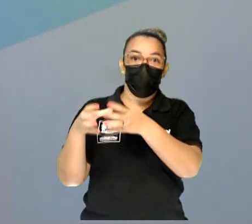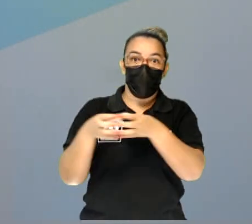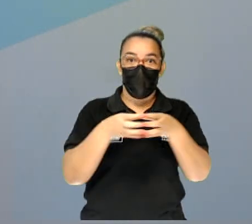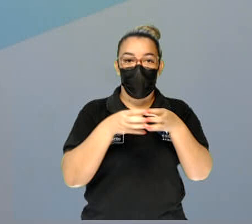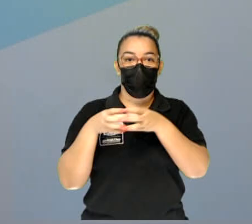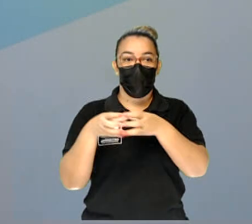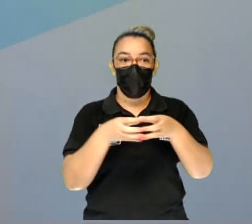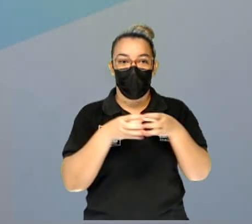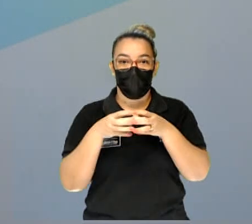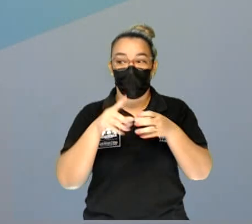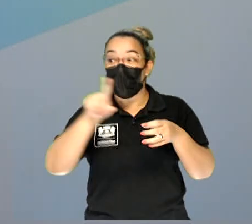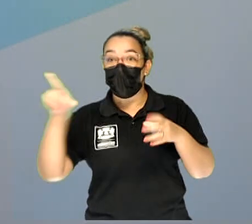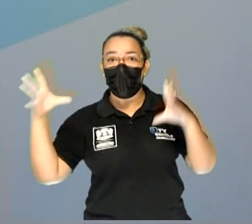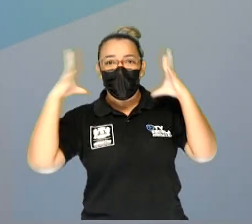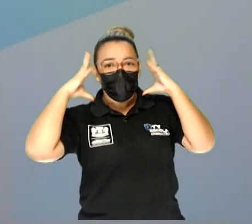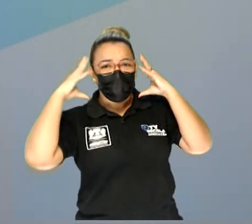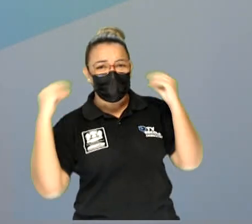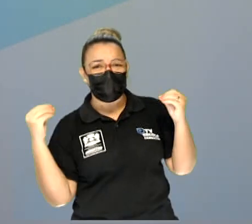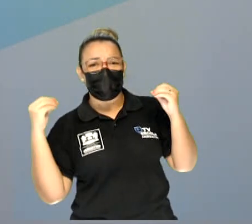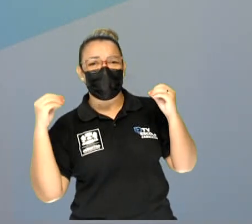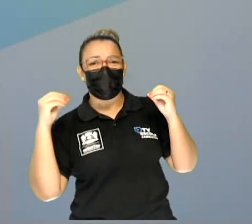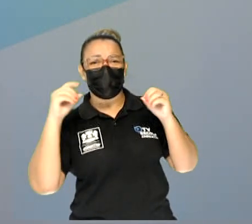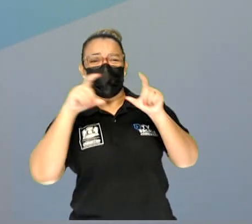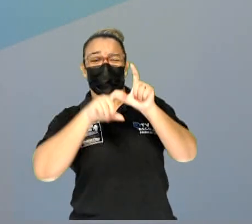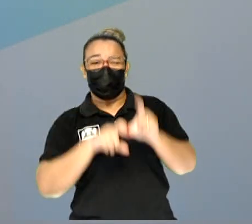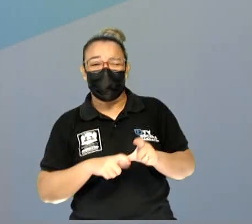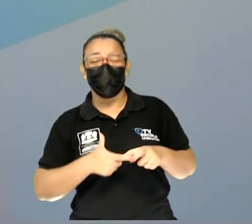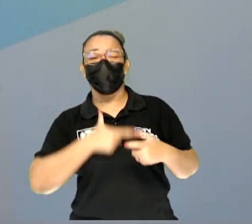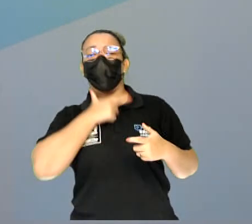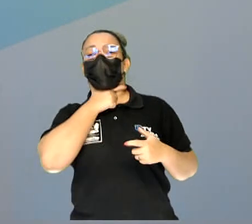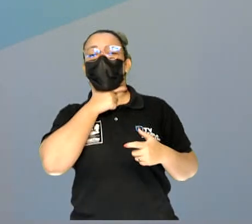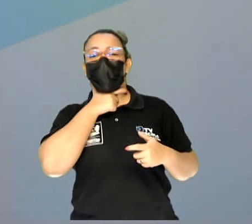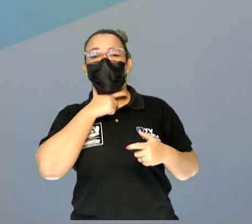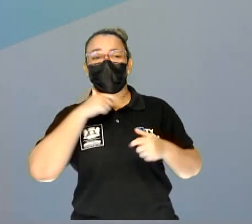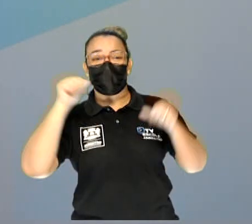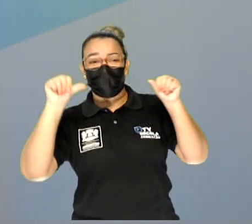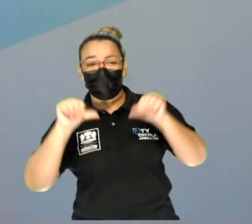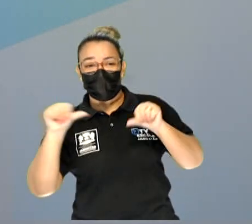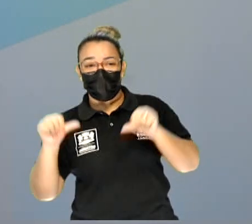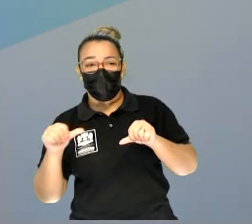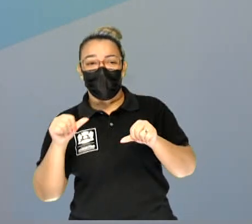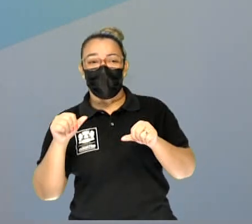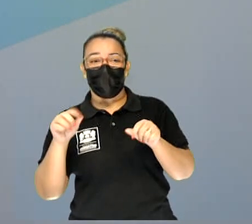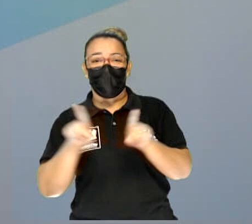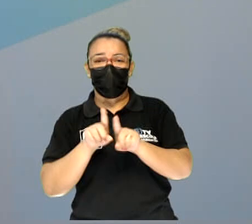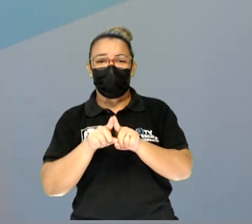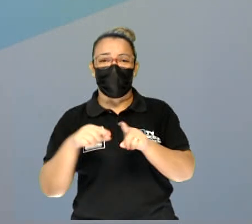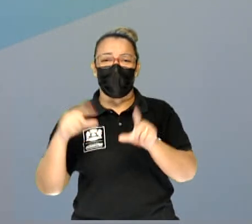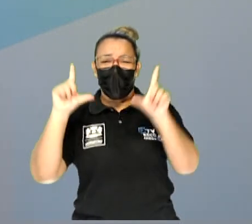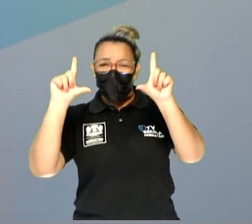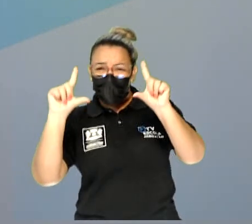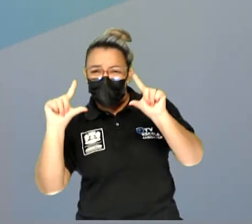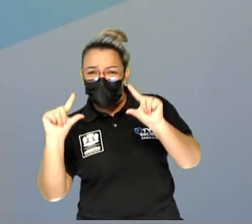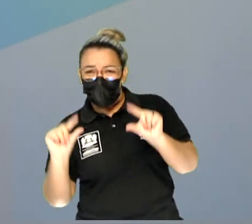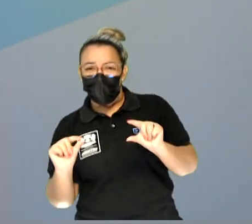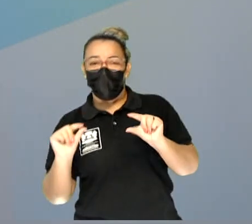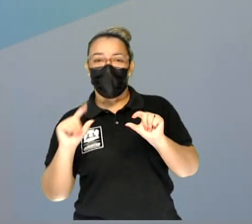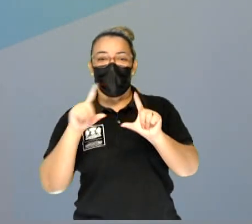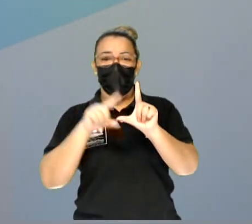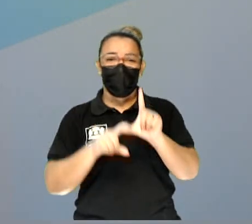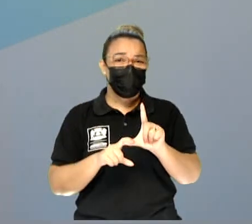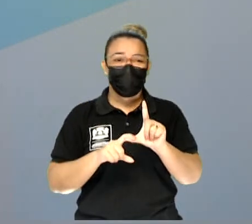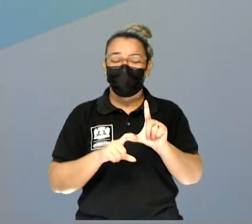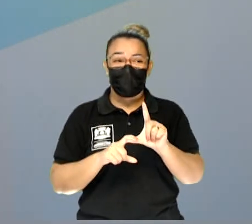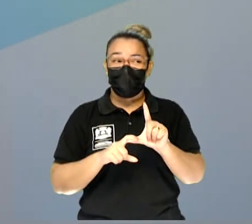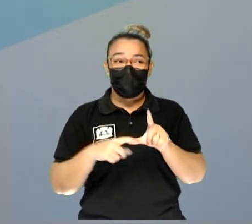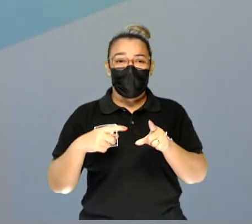holandeses, cada vez mais fragmentados, com a Companhia das Índias Ocidentais em declínio e falência, sem condições de